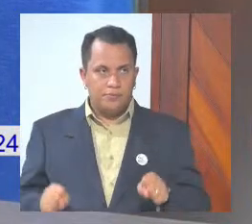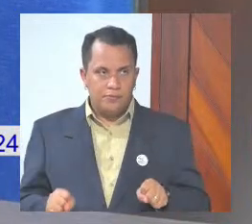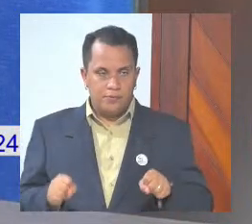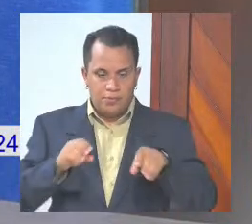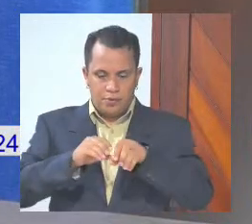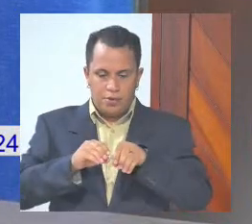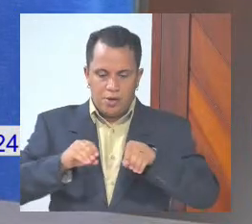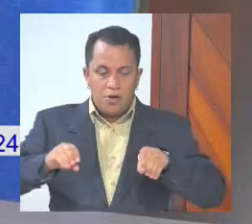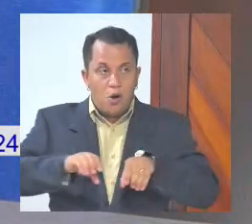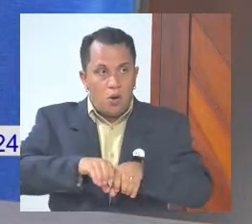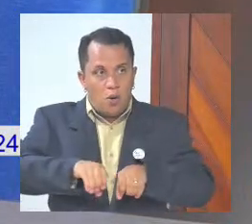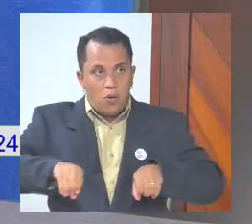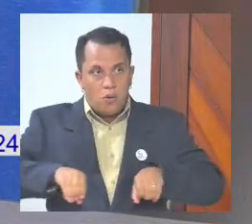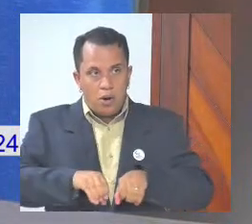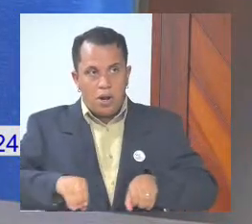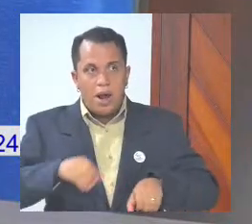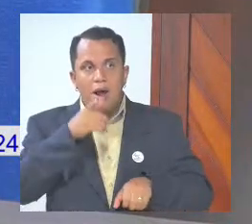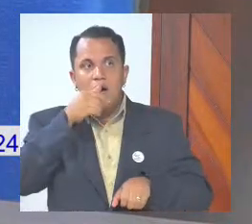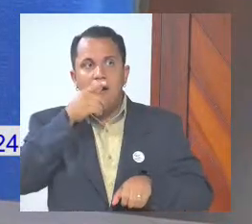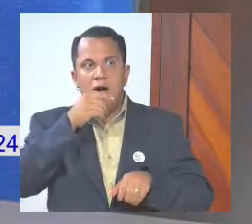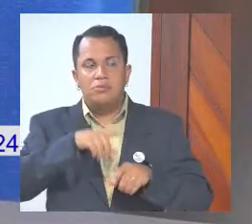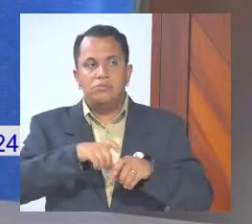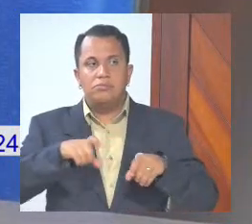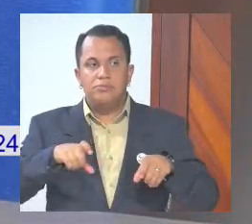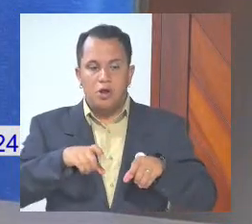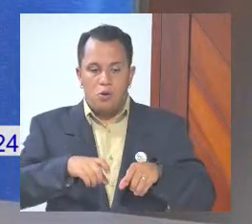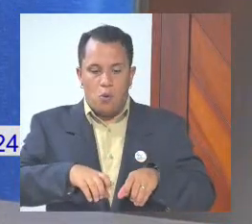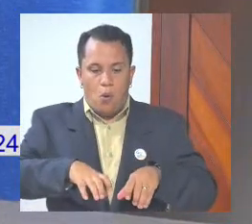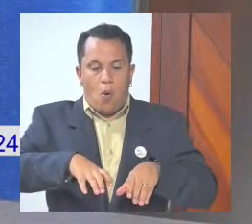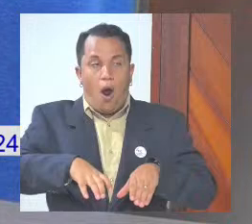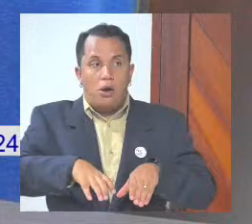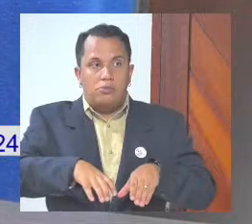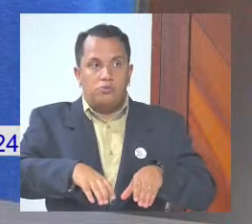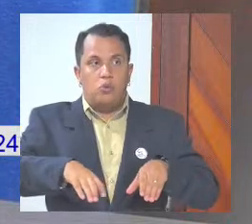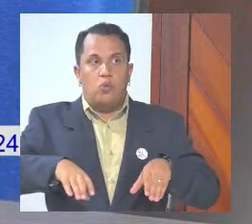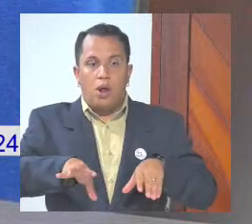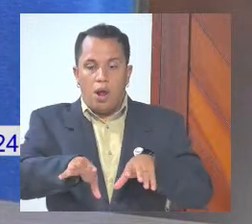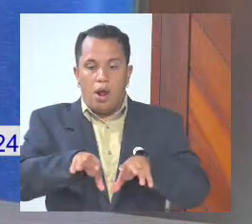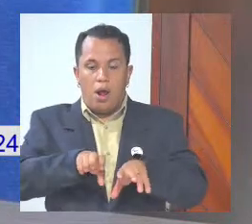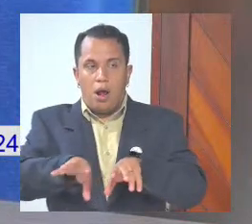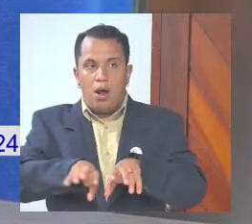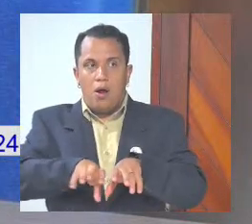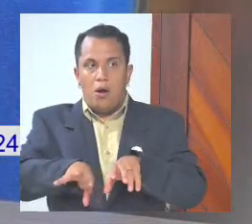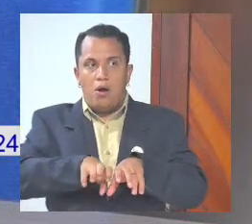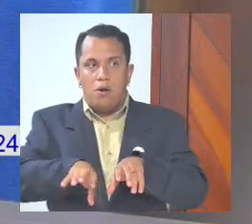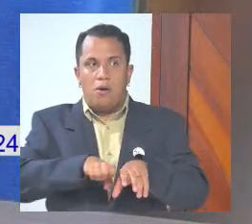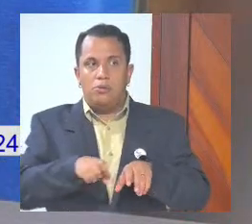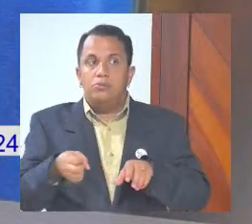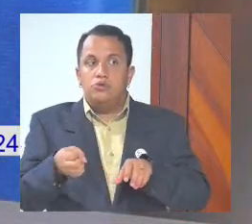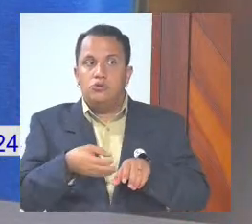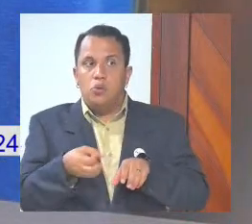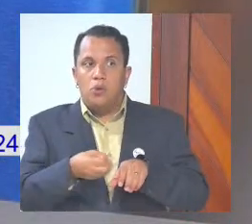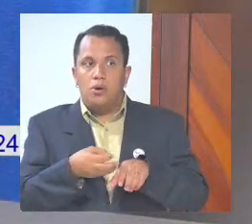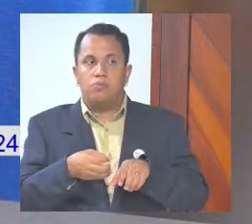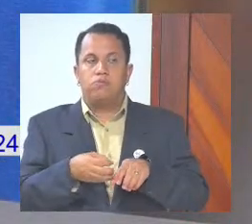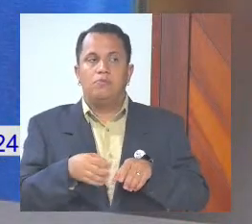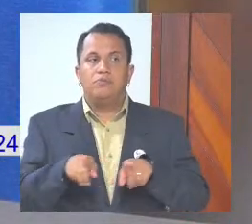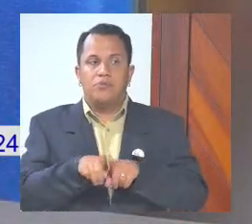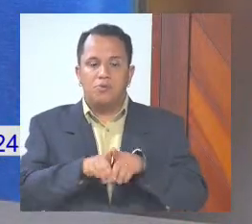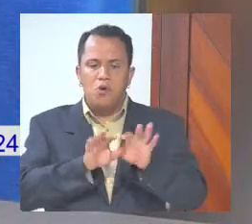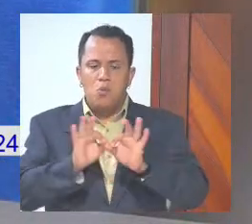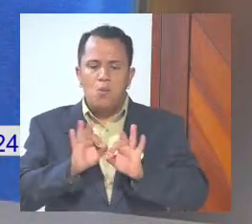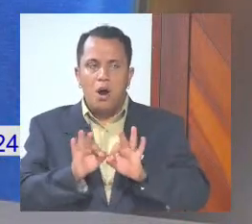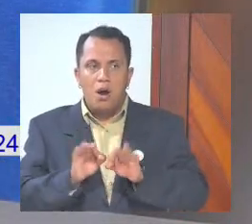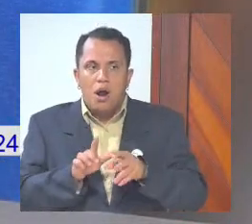abastecimento de água local, com a ampliação da capacidade de captação, novas adutoras de água bruta e